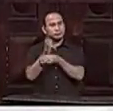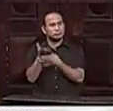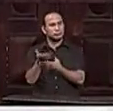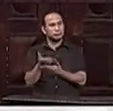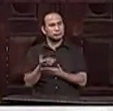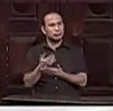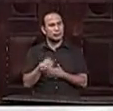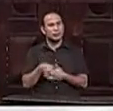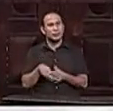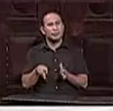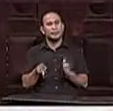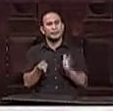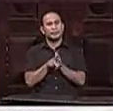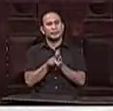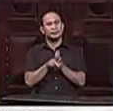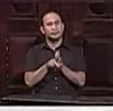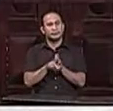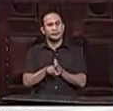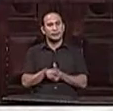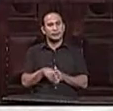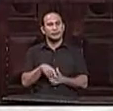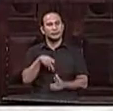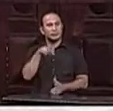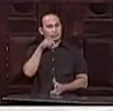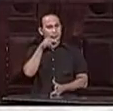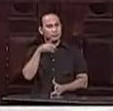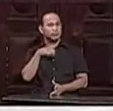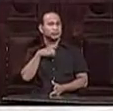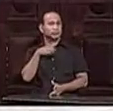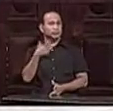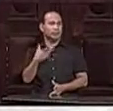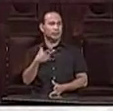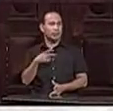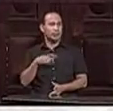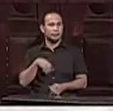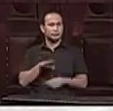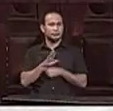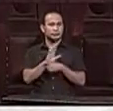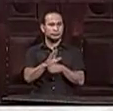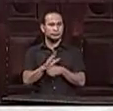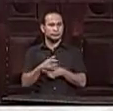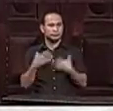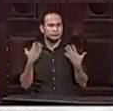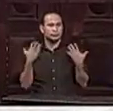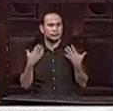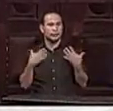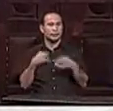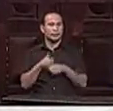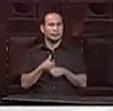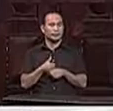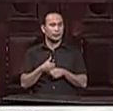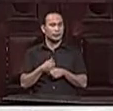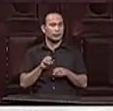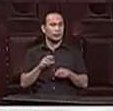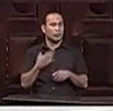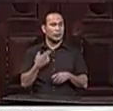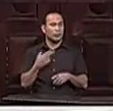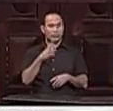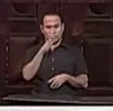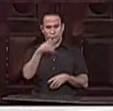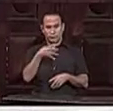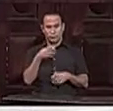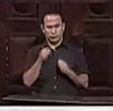que pertence a um partido que tem ligação com a corrupção da Petrobras, ou pelo menos está acusado